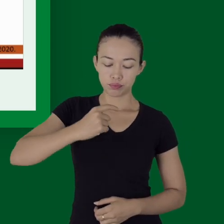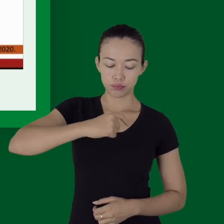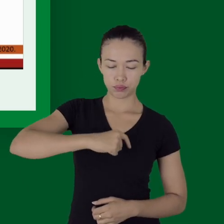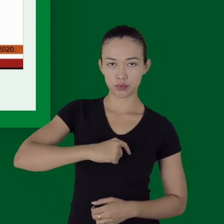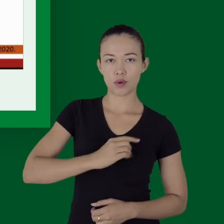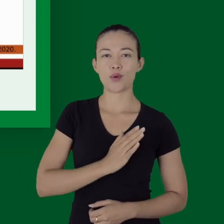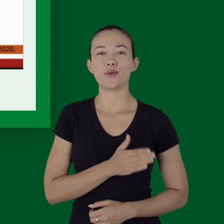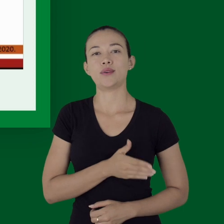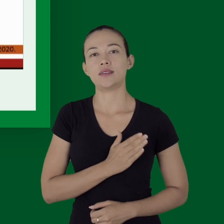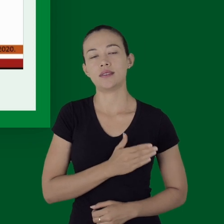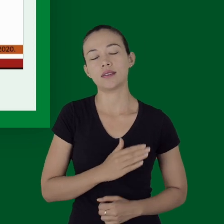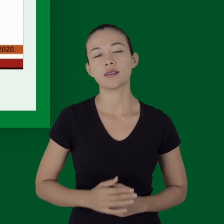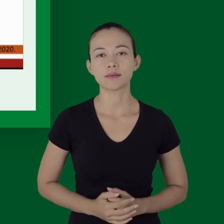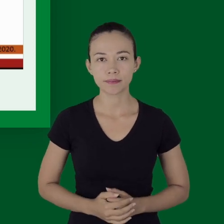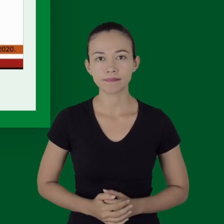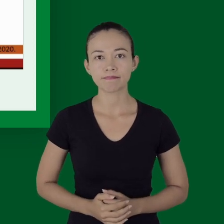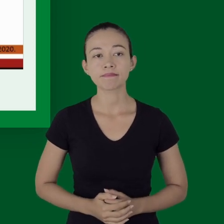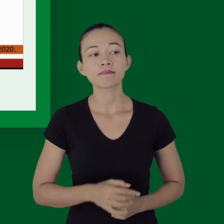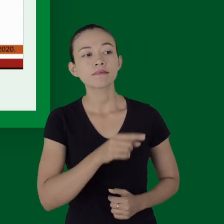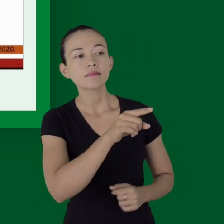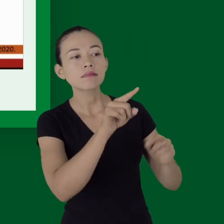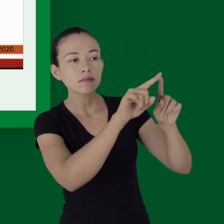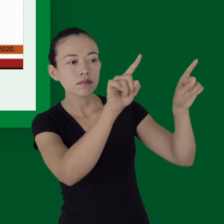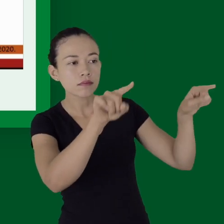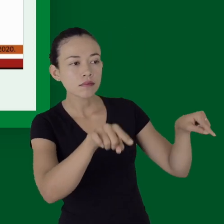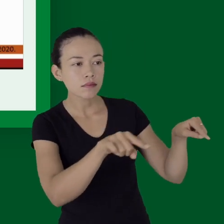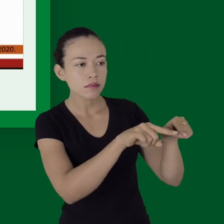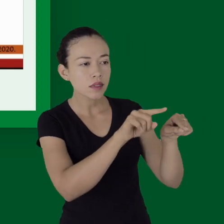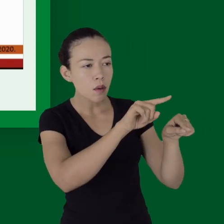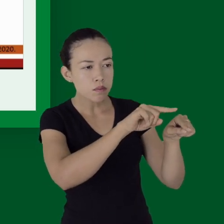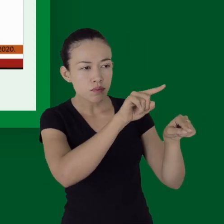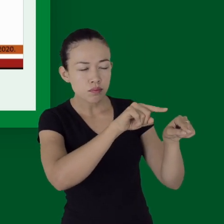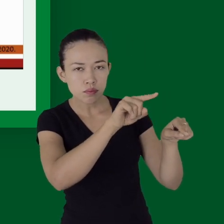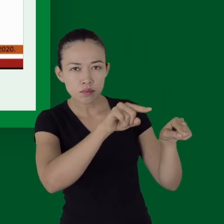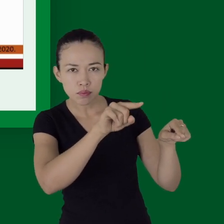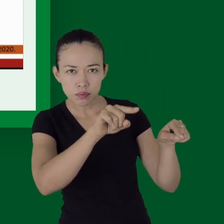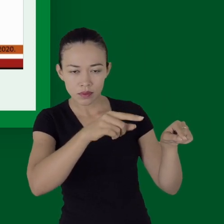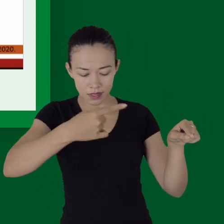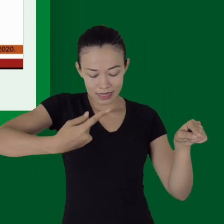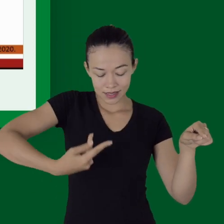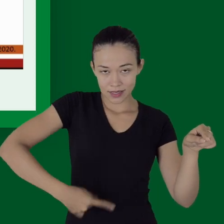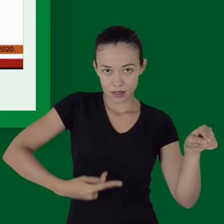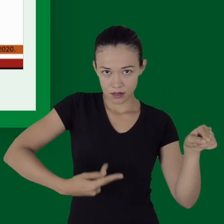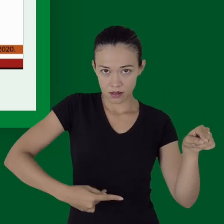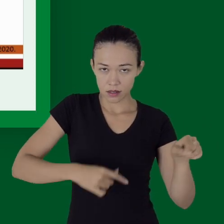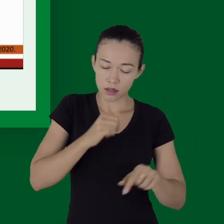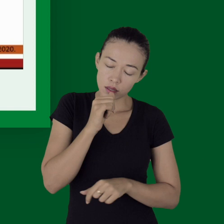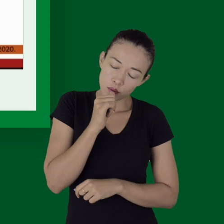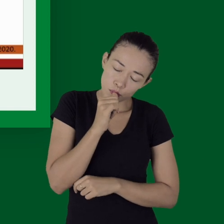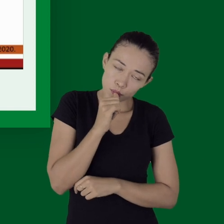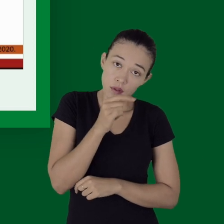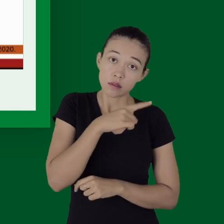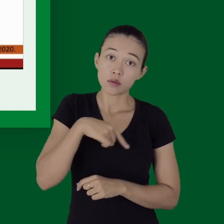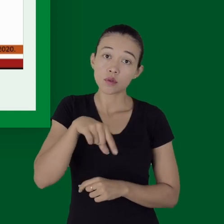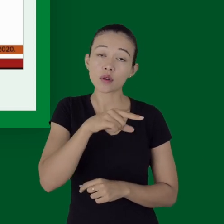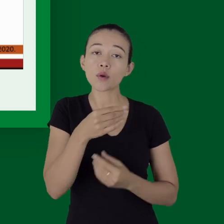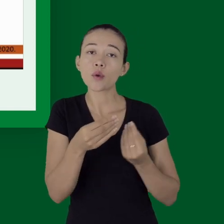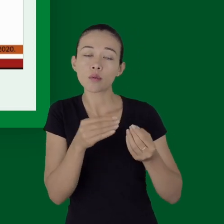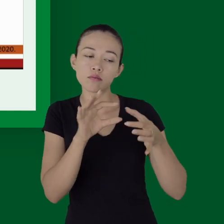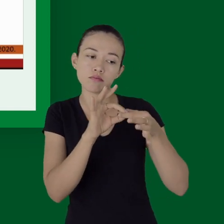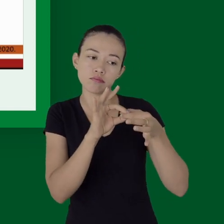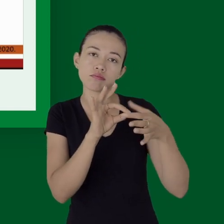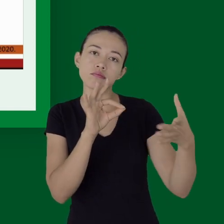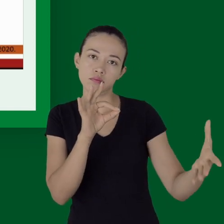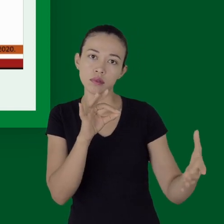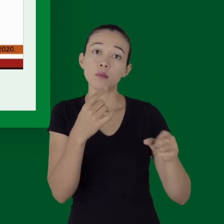retorno cardíaco, né? Se tiver monitorização fetal, por hora a gente vai desconectar os monitores fetais, porque a prioridade é salvar a mãe, né? Então, a